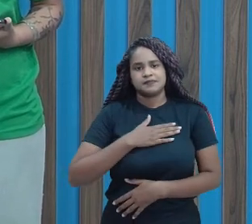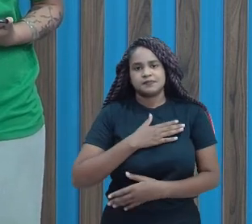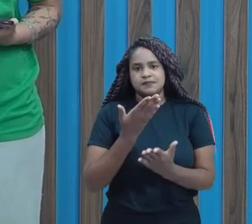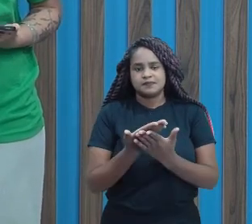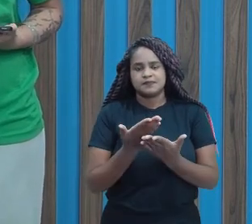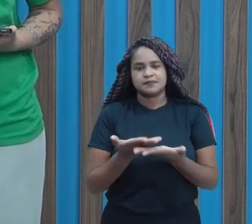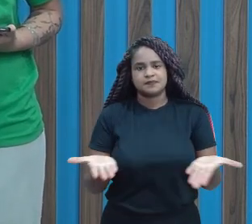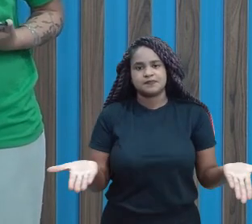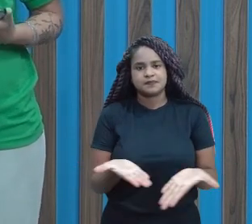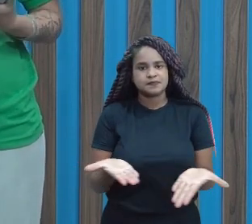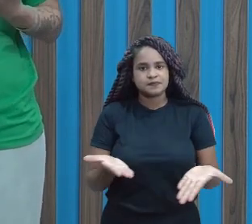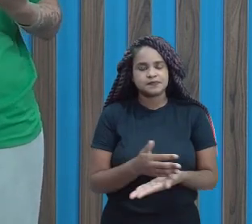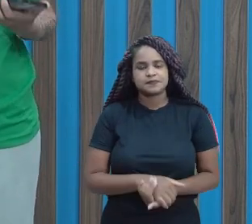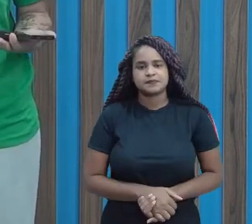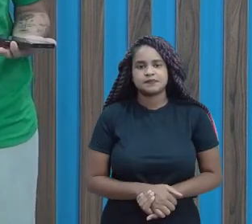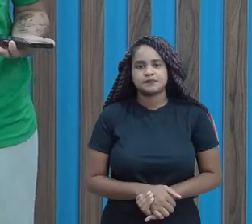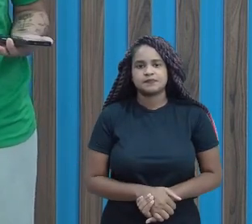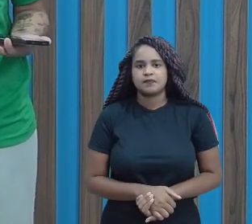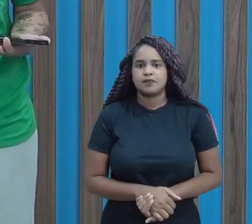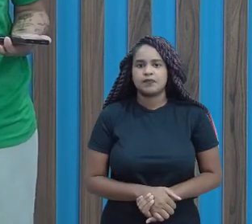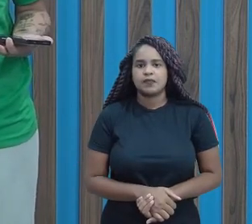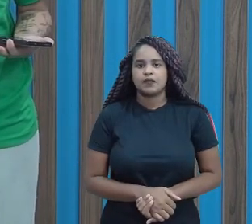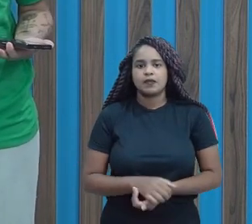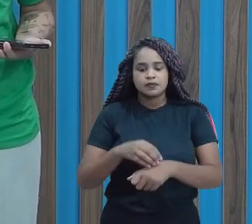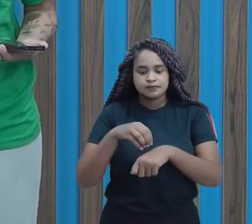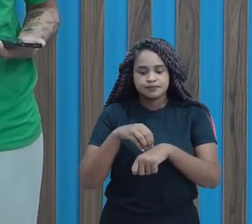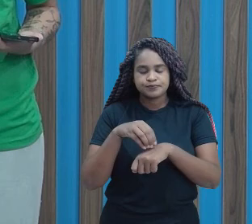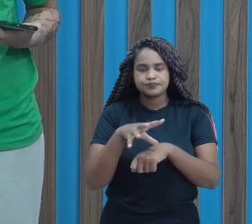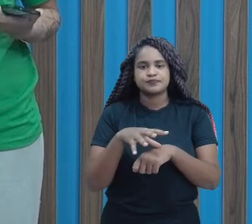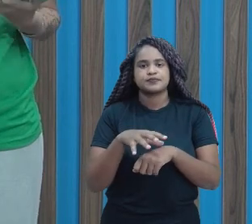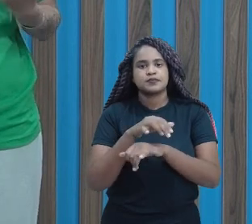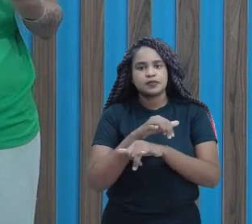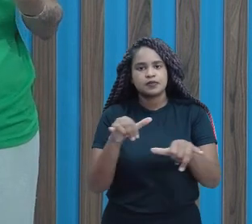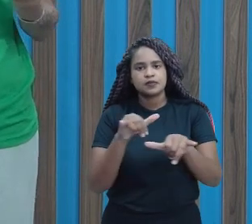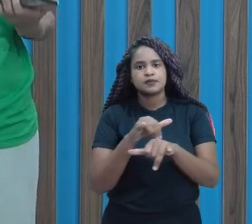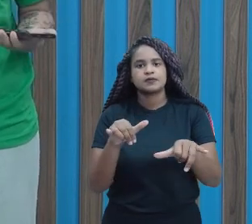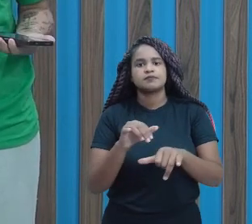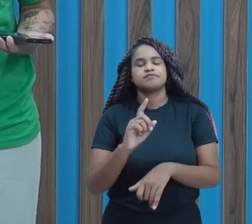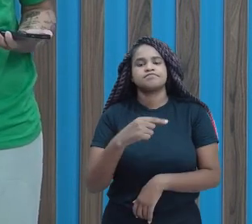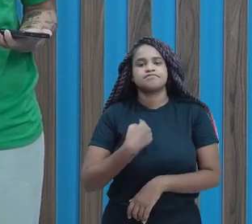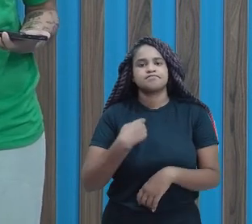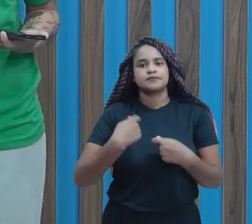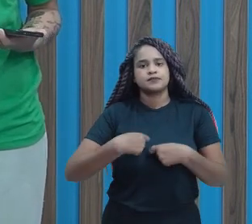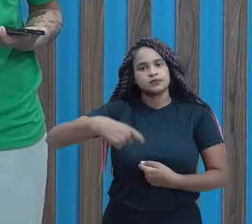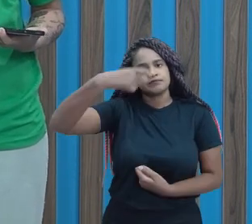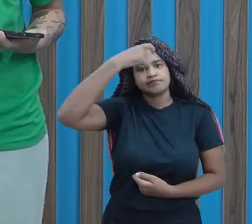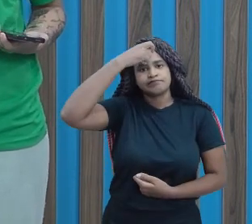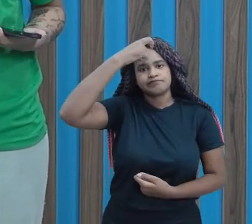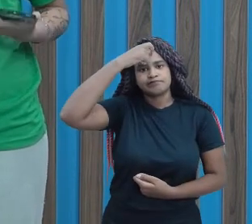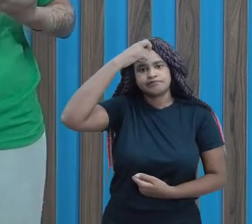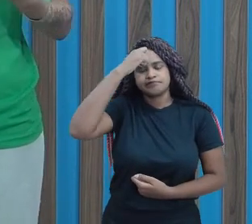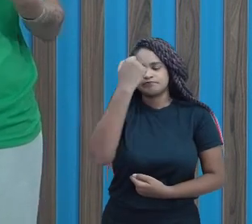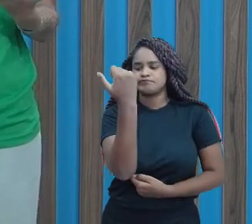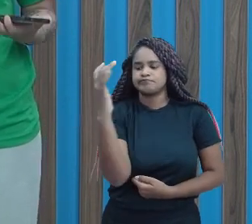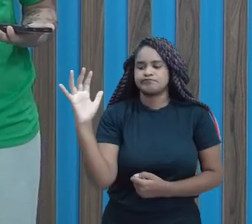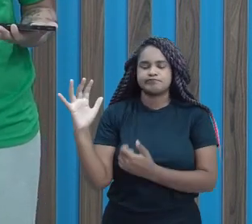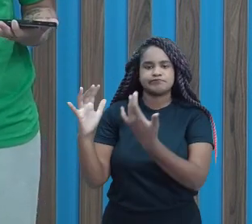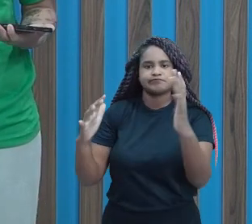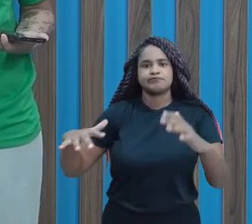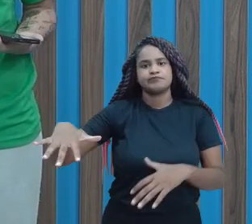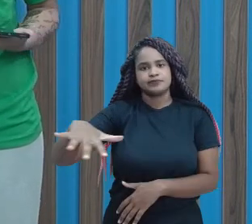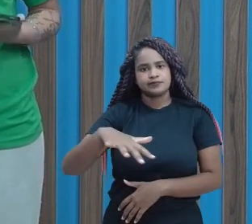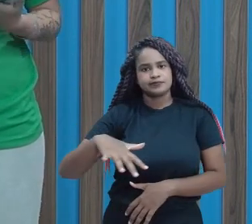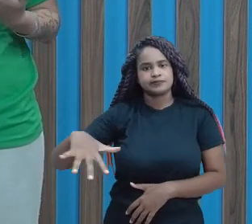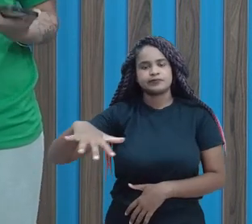aula, certo? Fica aí o recado para vocês. Vamos ser mais conscientes ambientalmente, mais sensível,